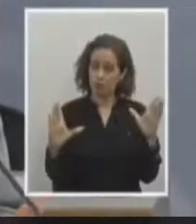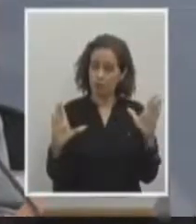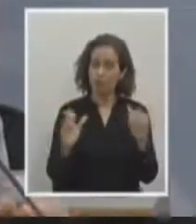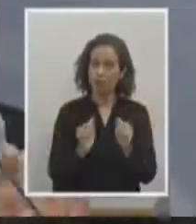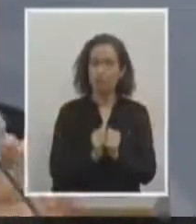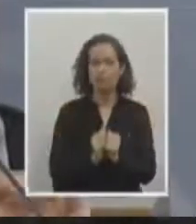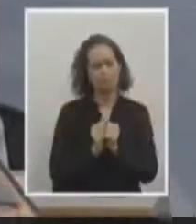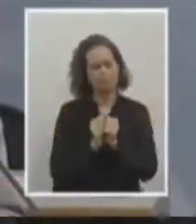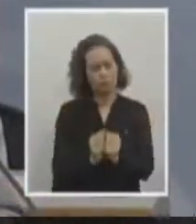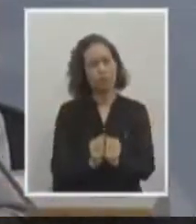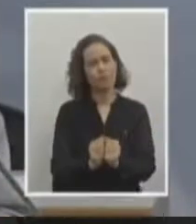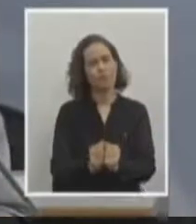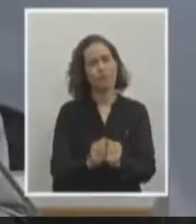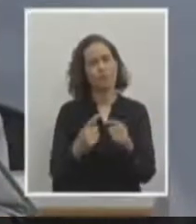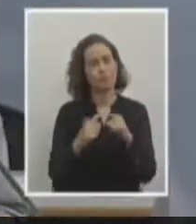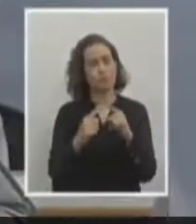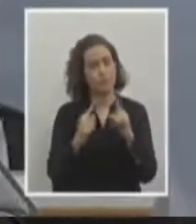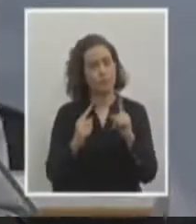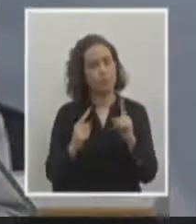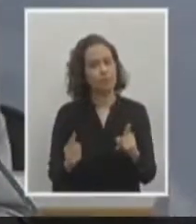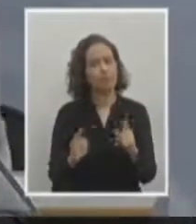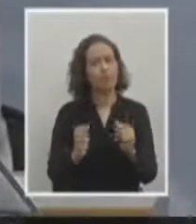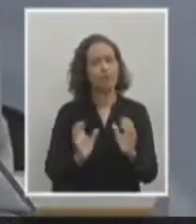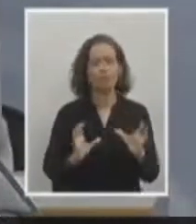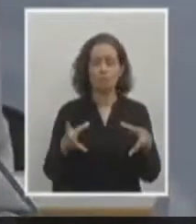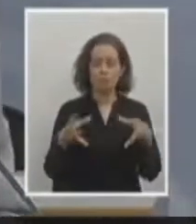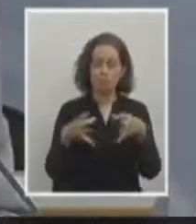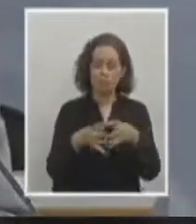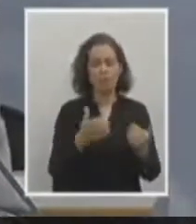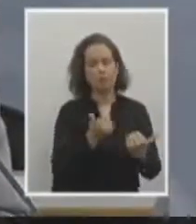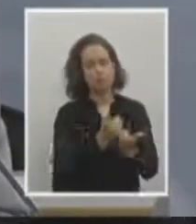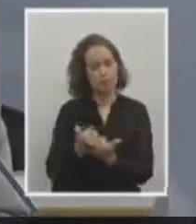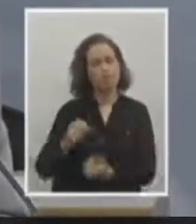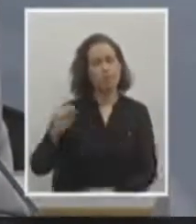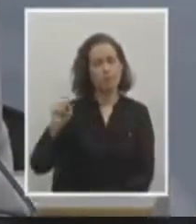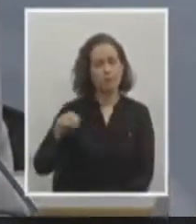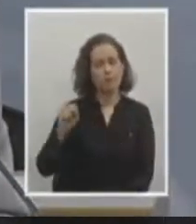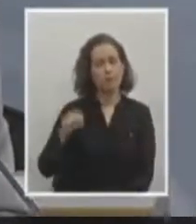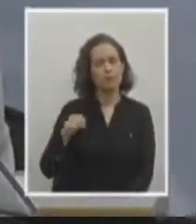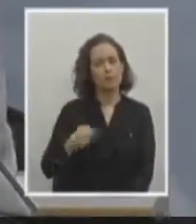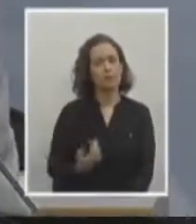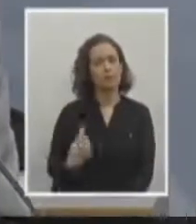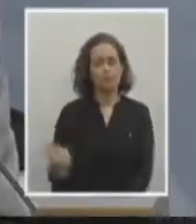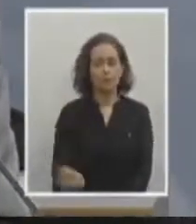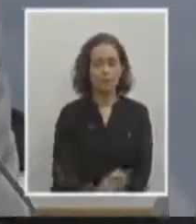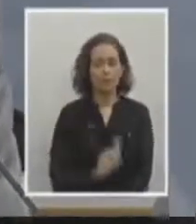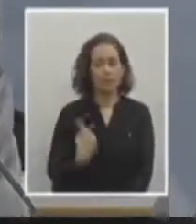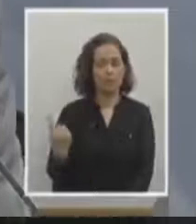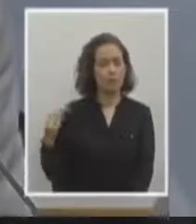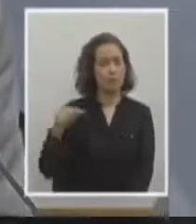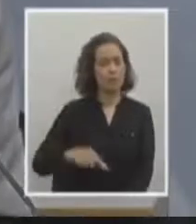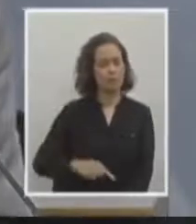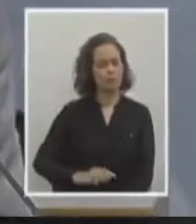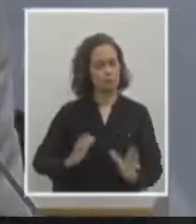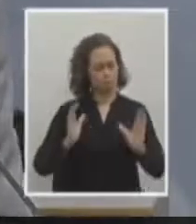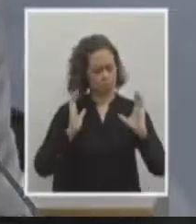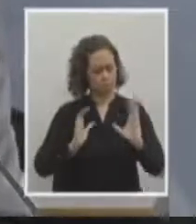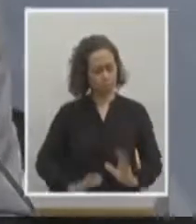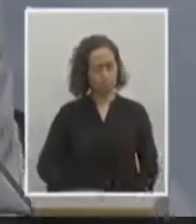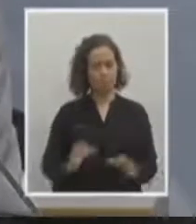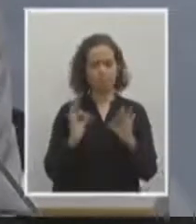plural. Mas contem com essa comissão. Aqui são imbuídos, assim, de um caráter ímpar